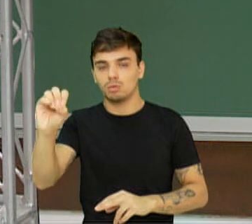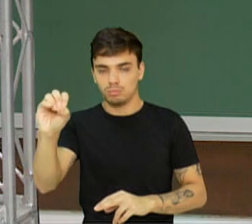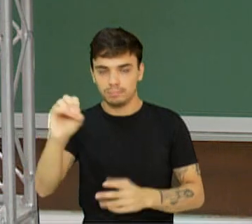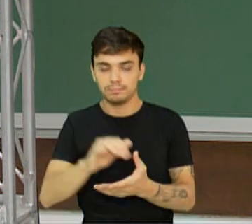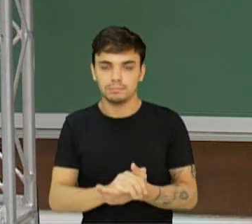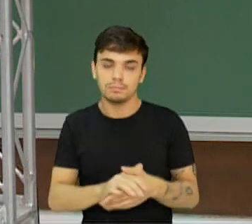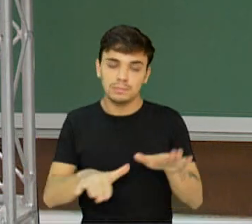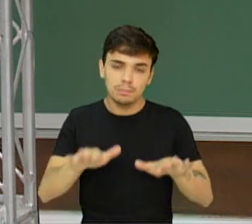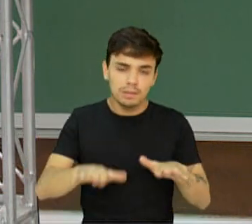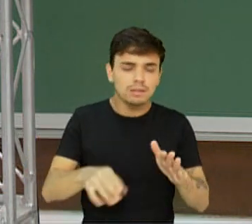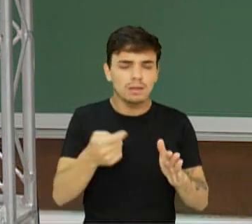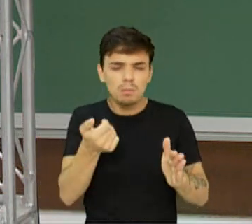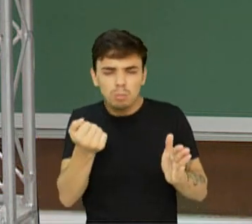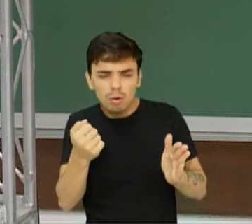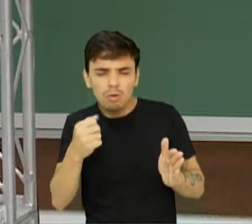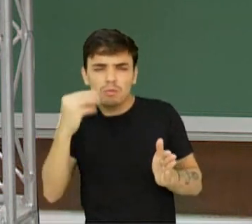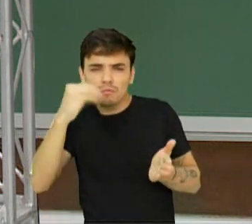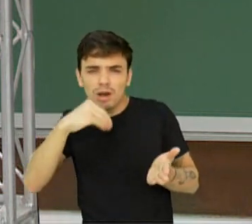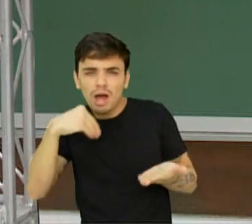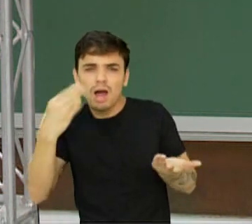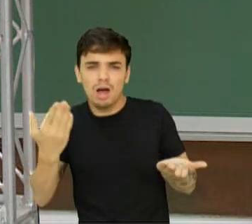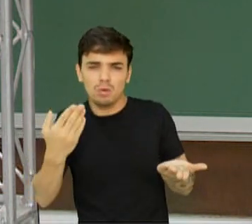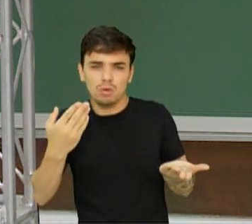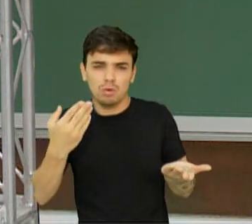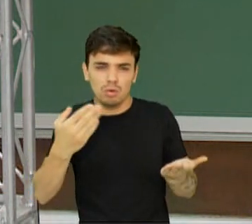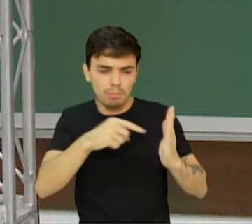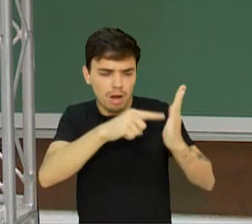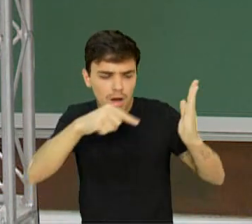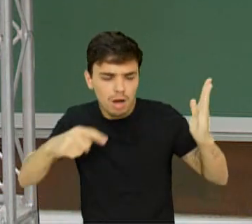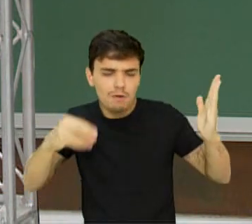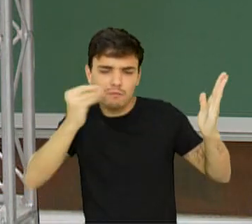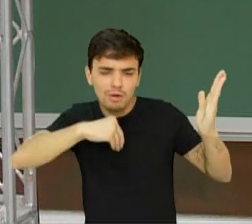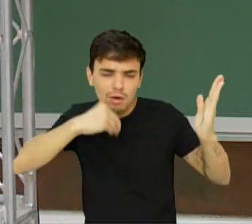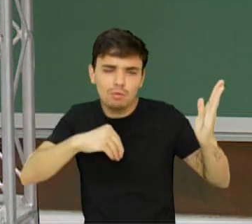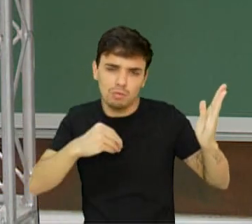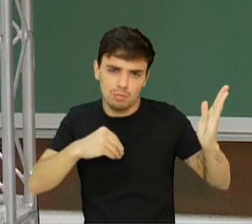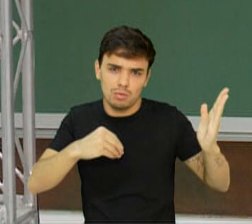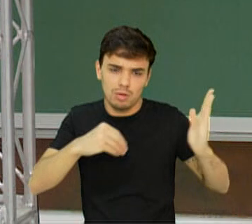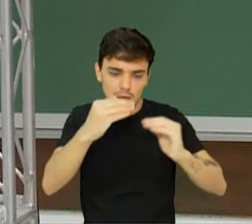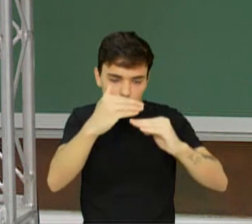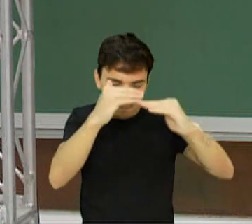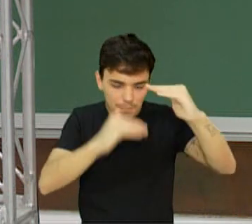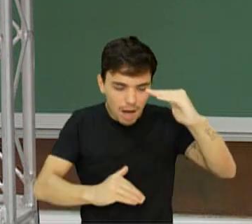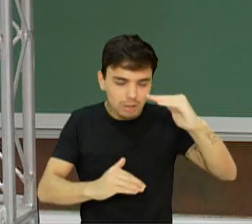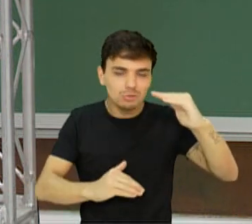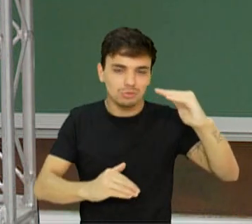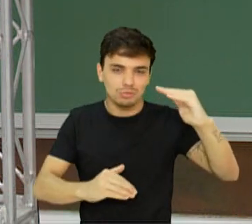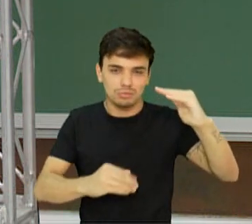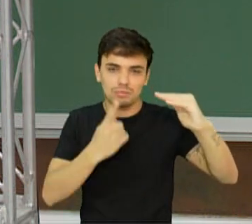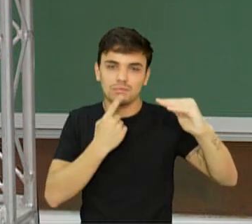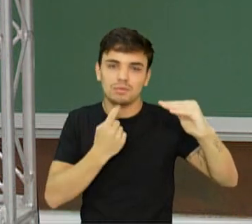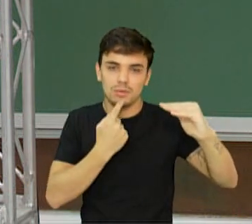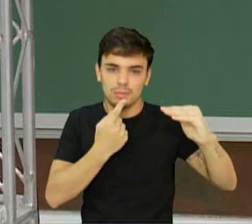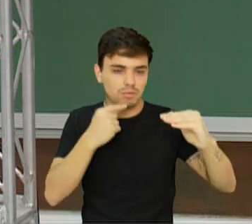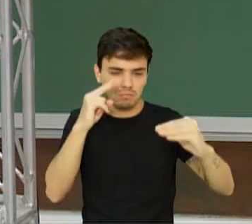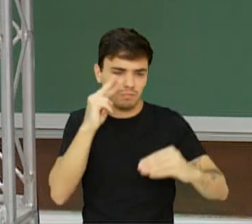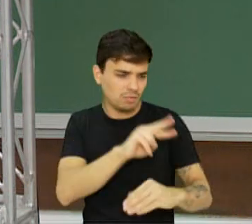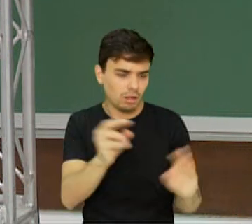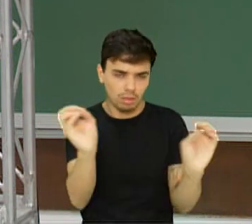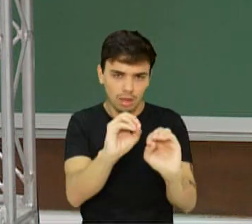de baixa frequência, né? Uma onda que a gente não enxerga, é um vermelho abaixo do vermelho, infravermelho, né? Não